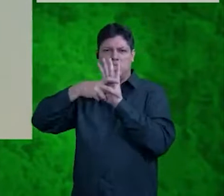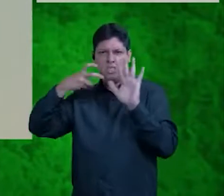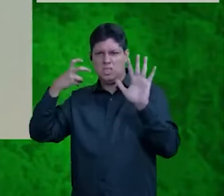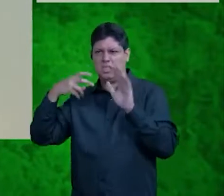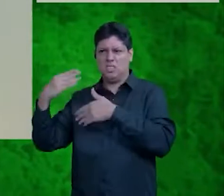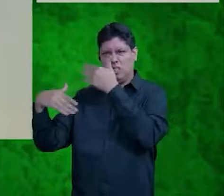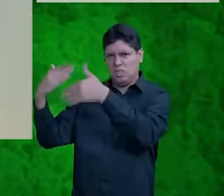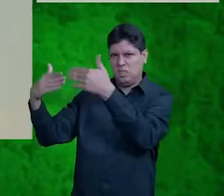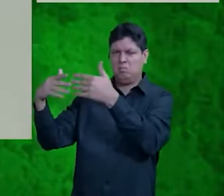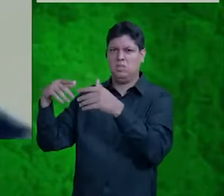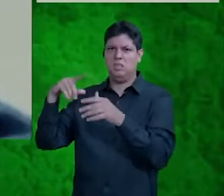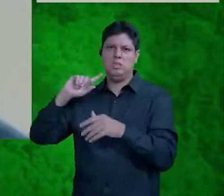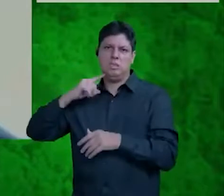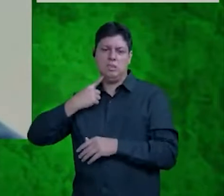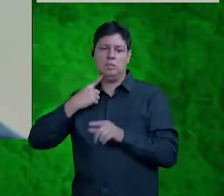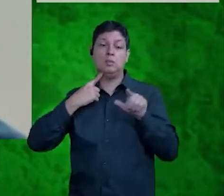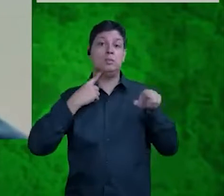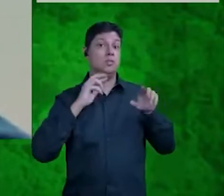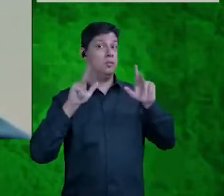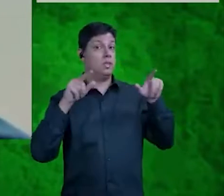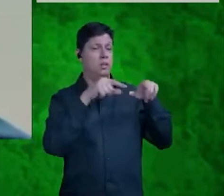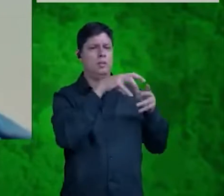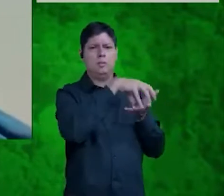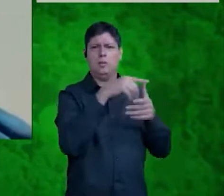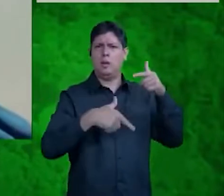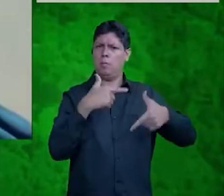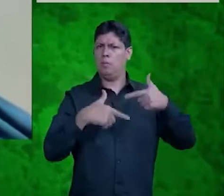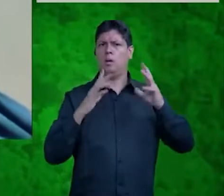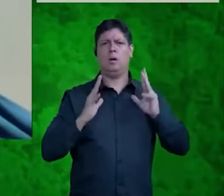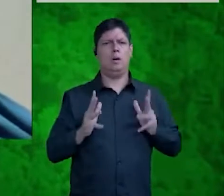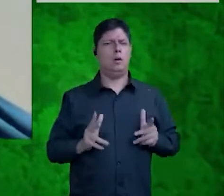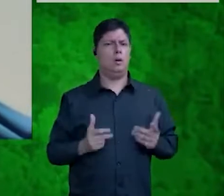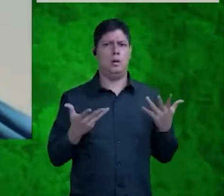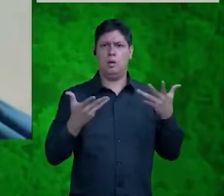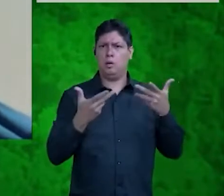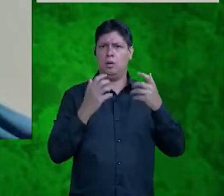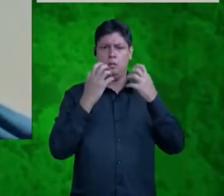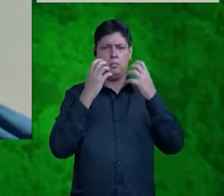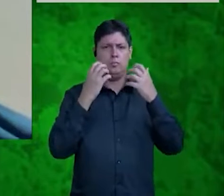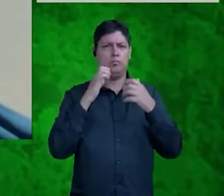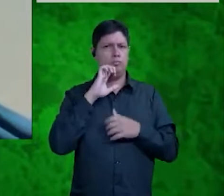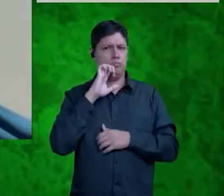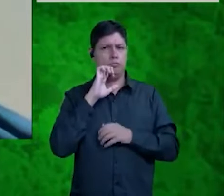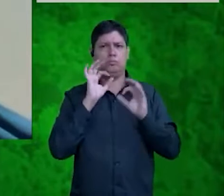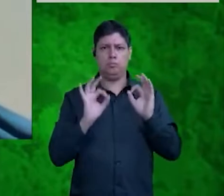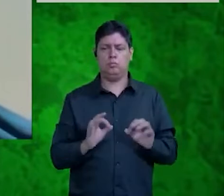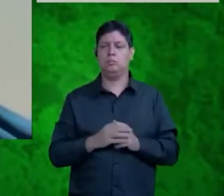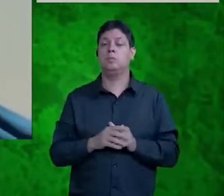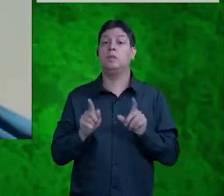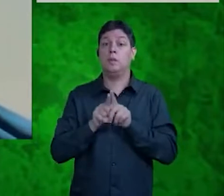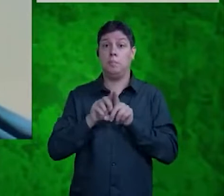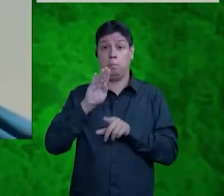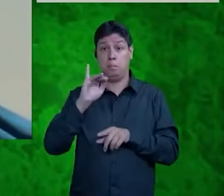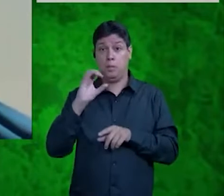de forma séria? Junto a isso, nós temos que reforçar a bioeconomia com o planejamento do uso do território, para que ele tenha uma